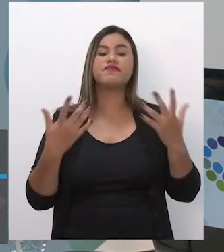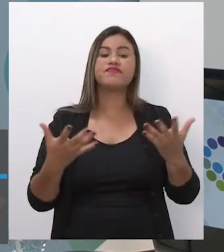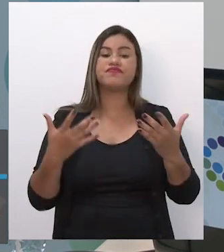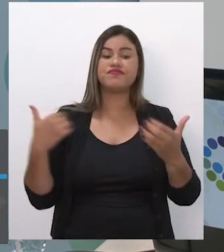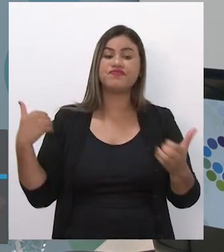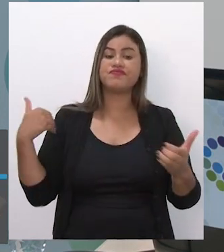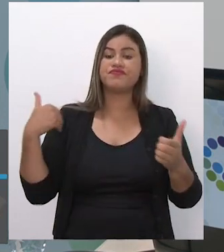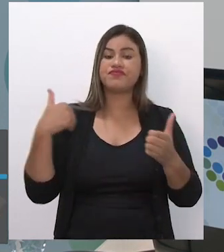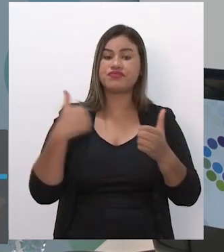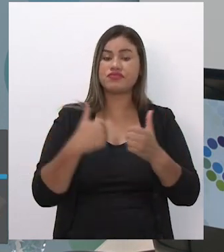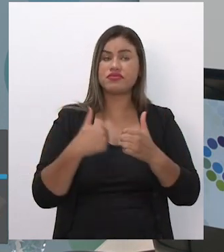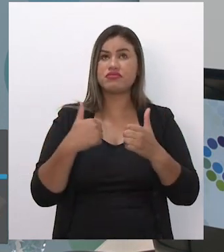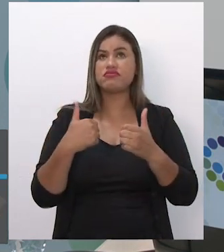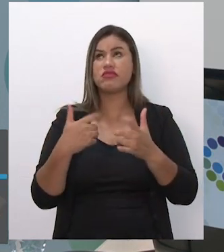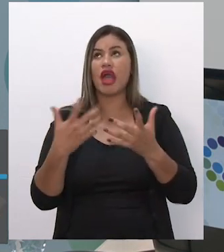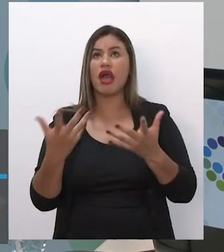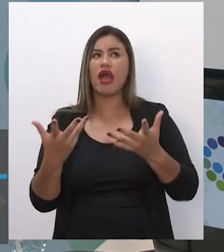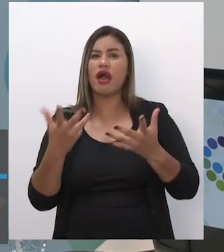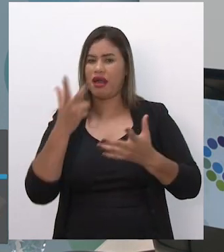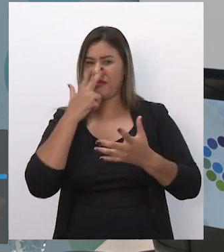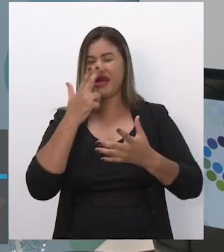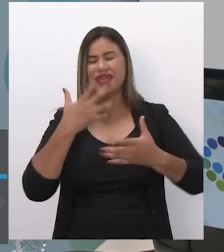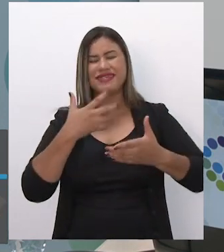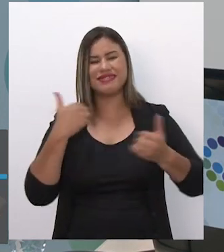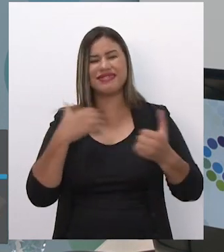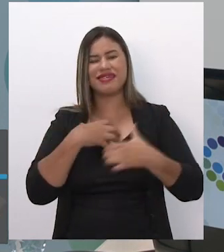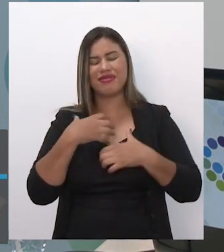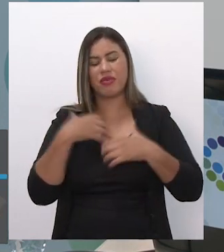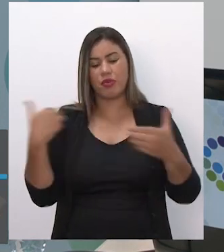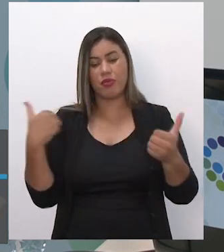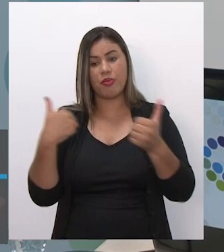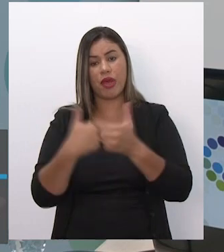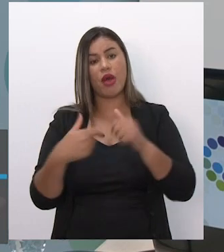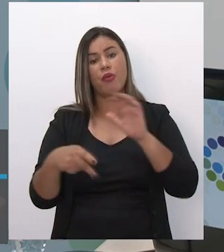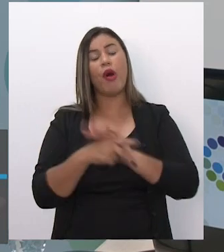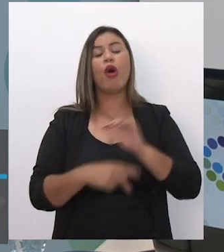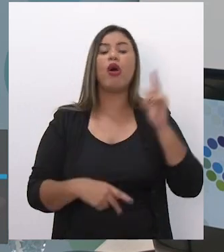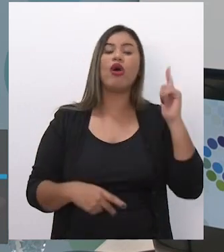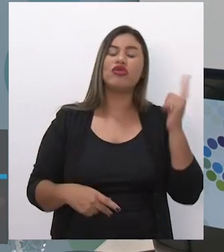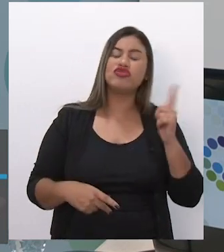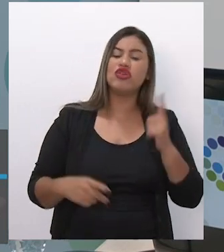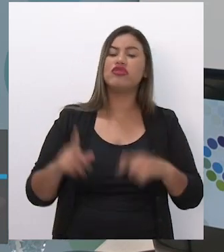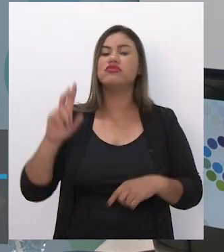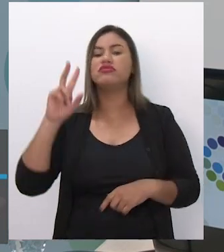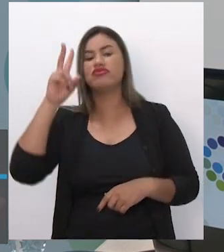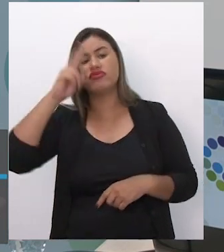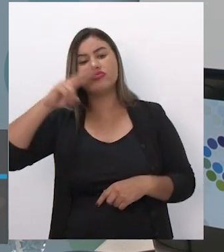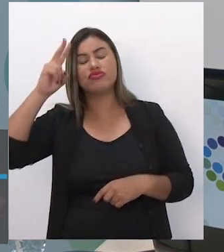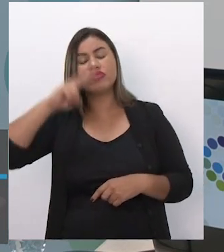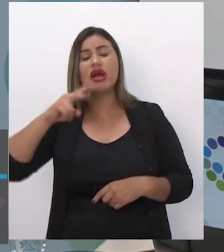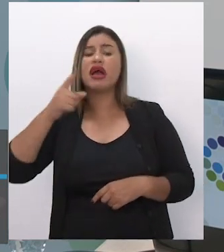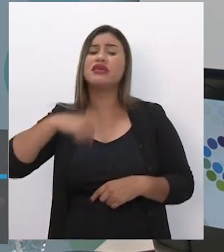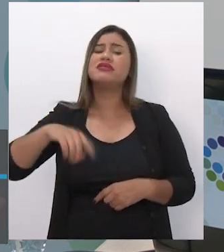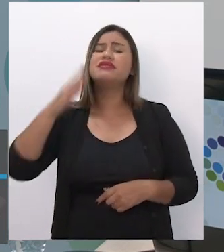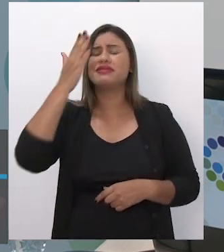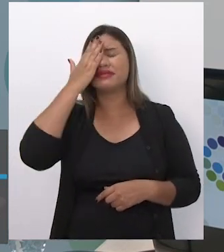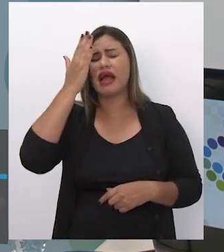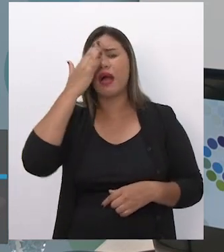aproximações em história e geografia, a gente sabe que, do ponto de vista científico, houve um momento